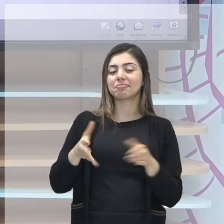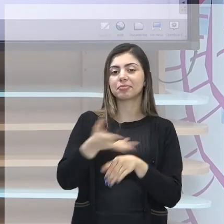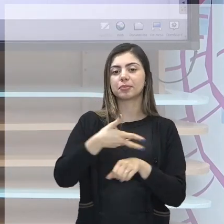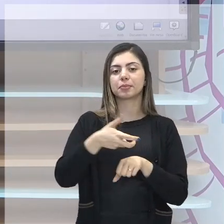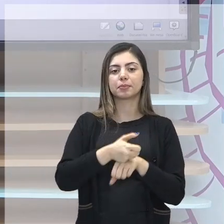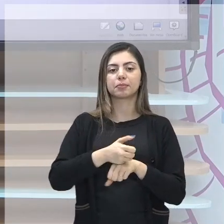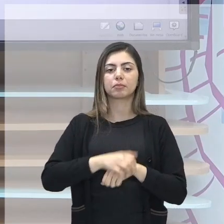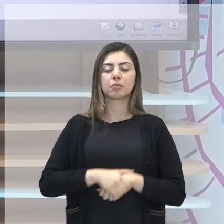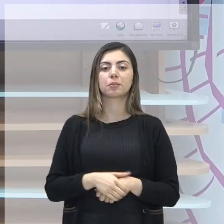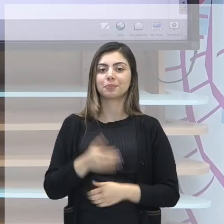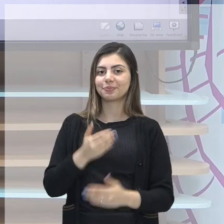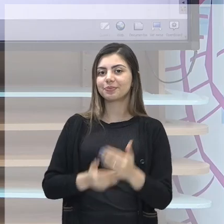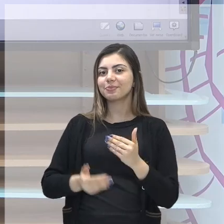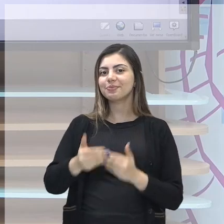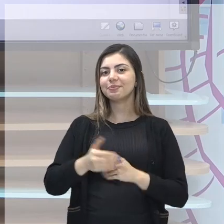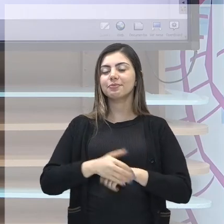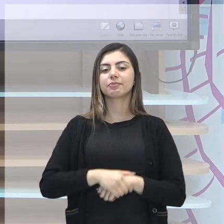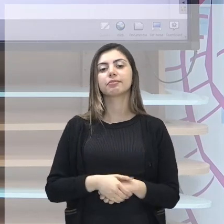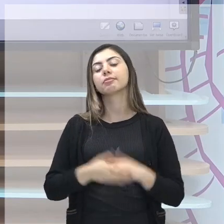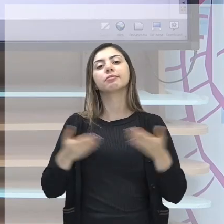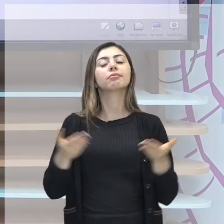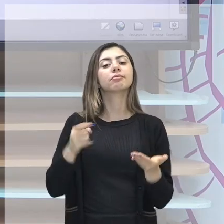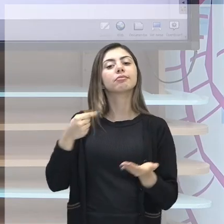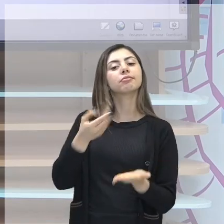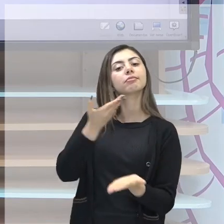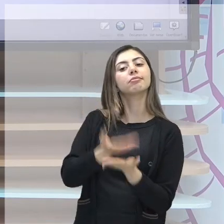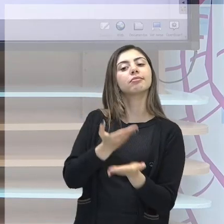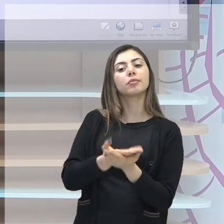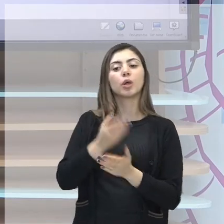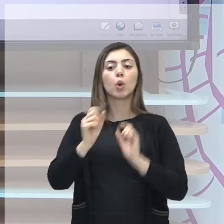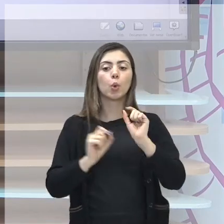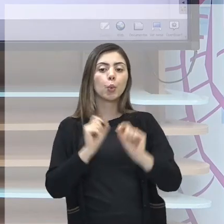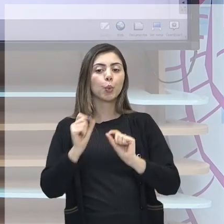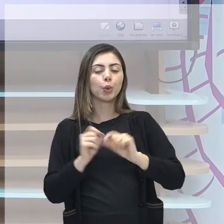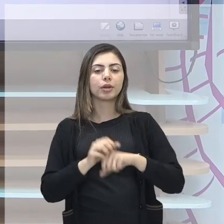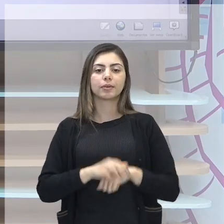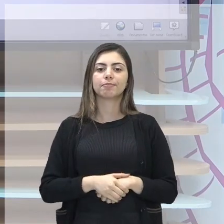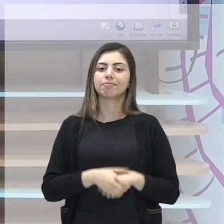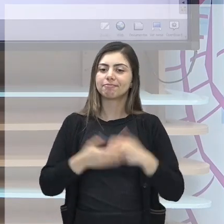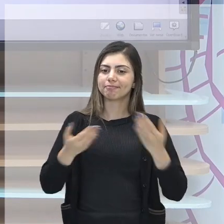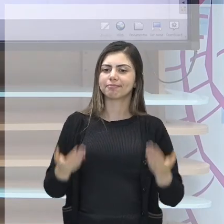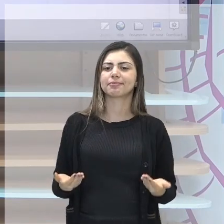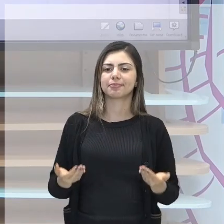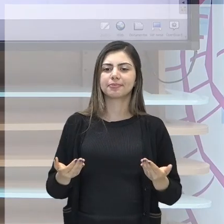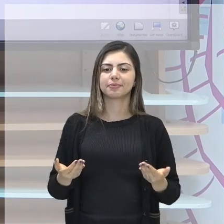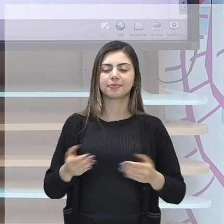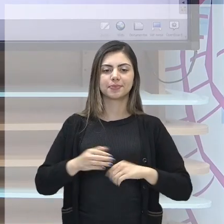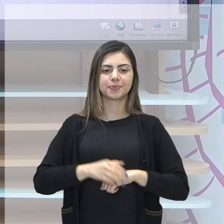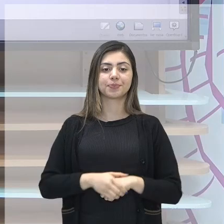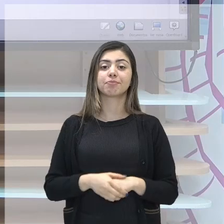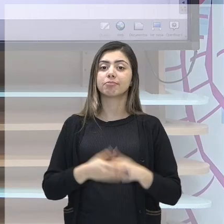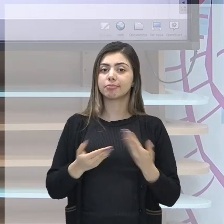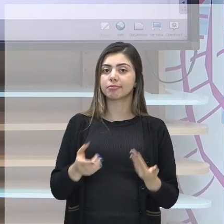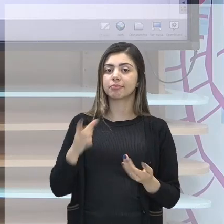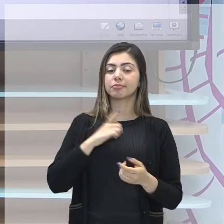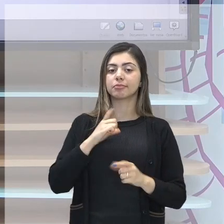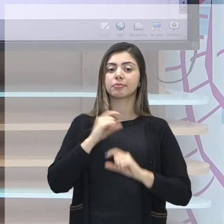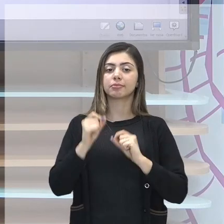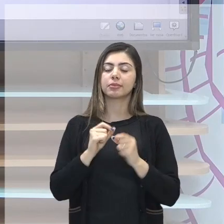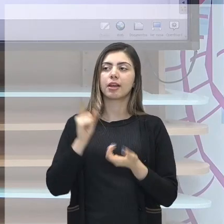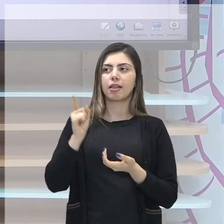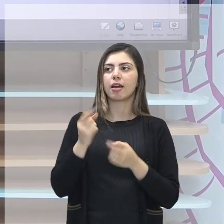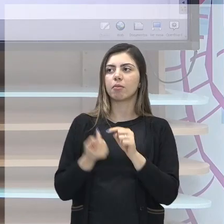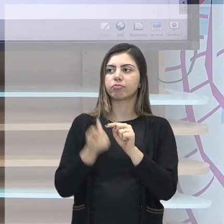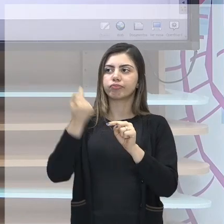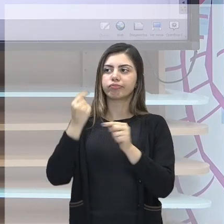colonial. Dando continuidade, a gente vai observar também que dentro desse modelo de produção de plantation